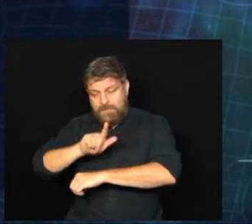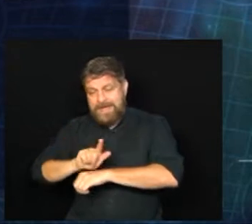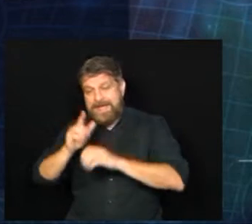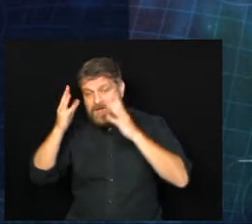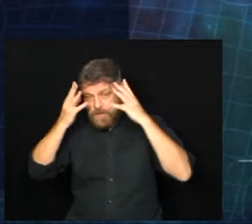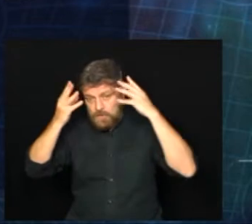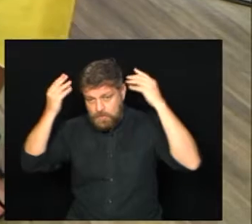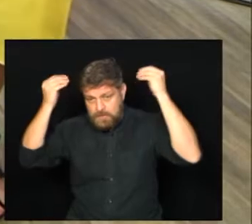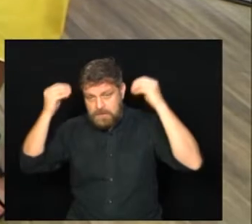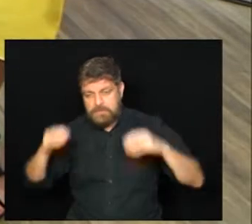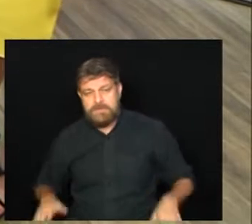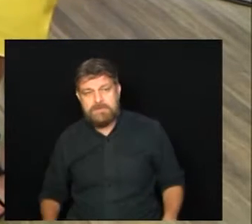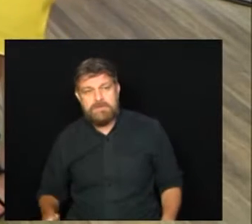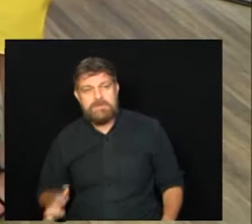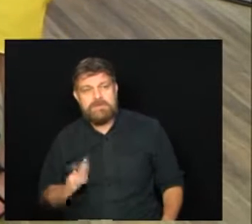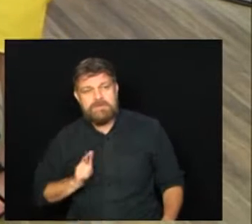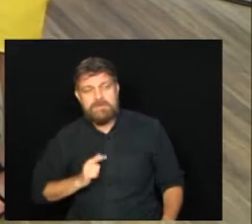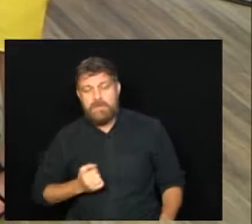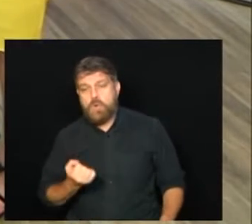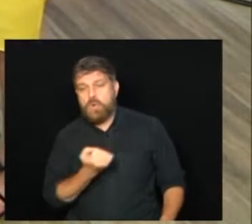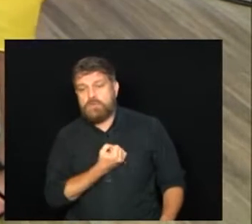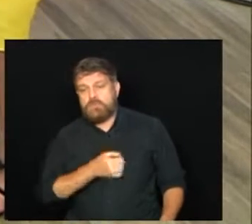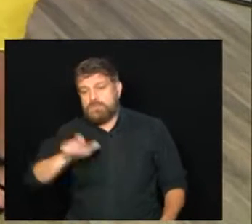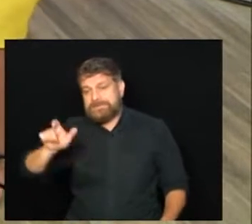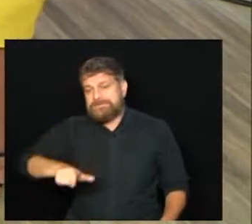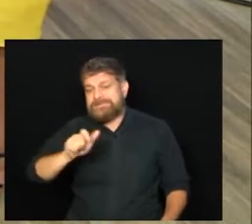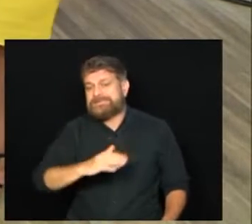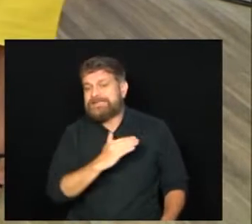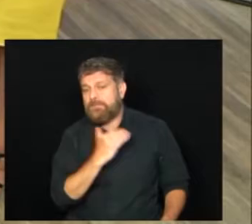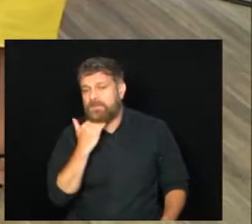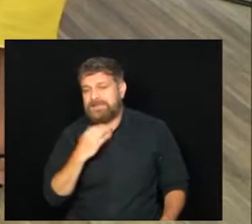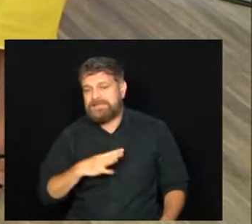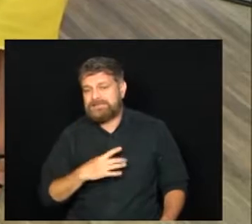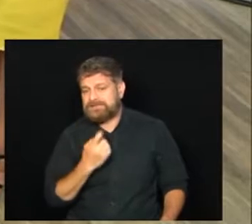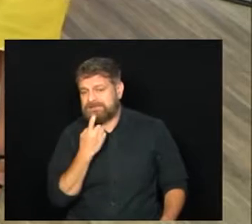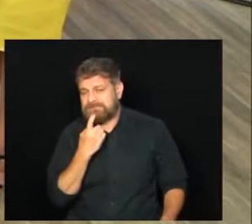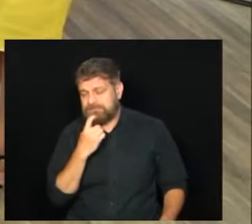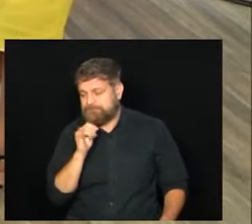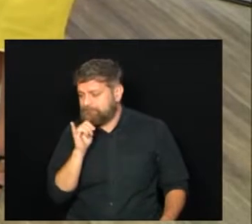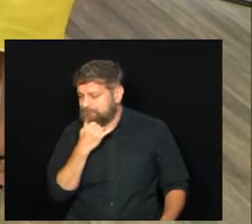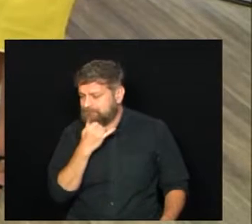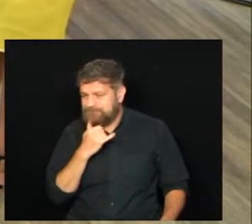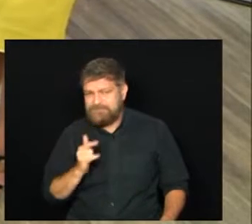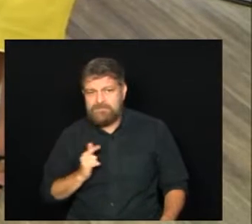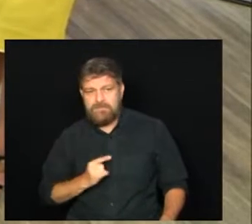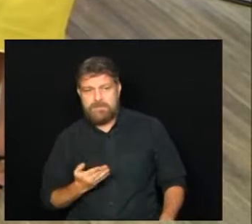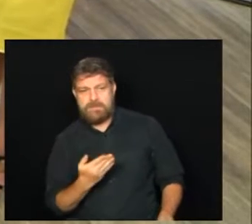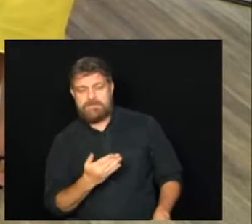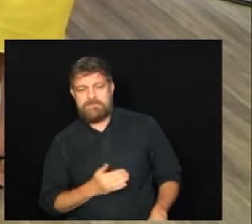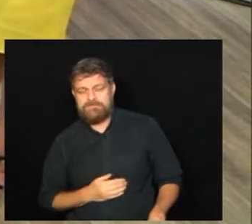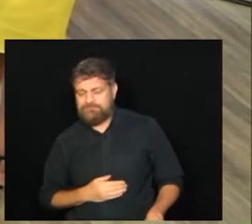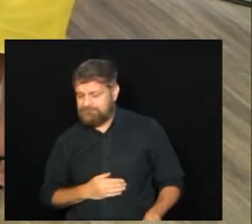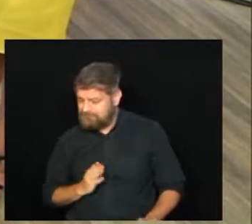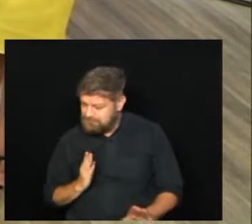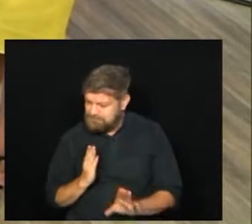Olambra. Em relação aos óbitos na cidade de Campinas, infelizmente, nós chegamos a essa triste marca